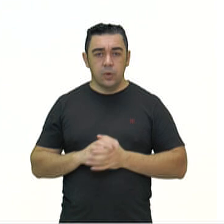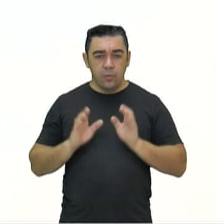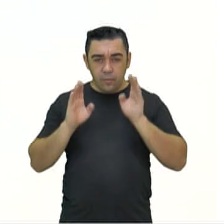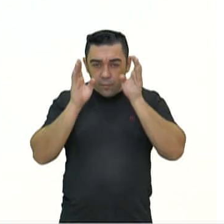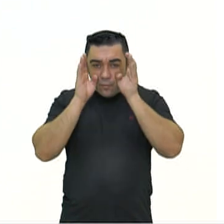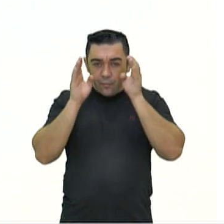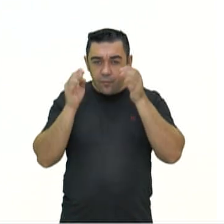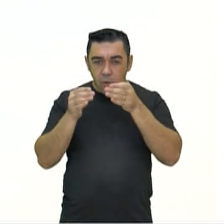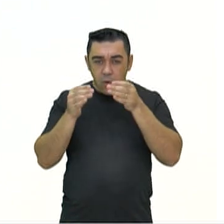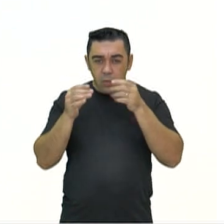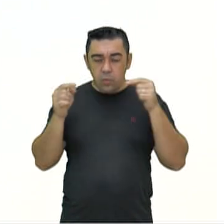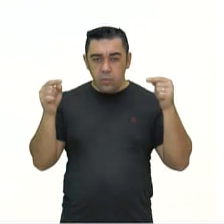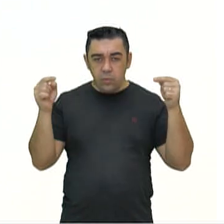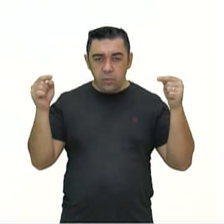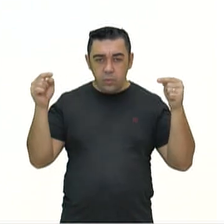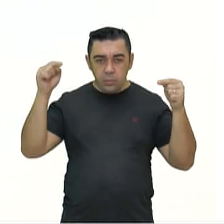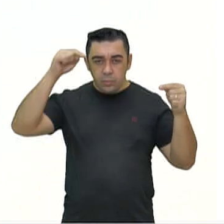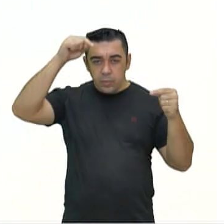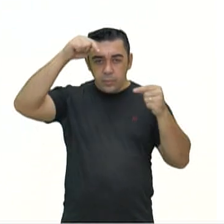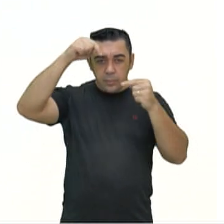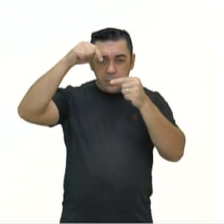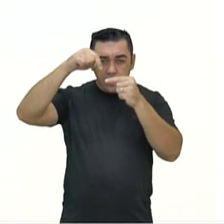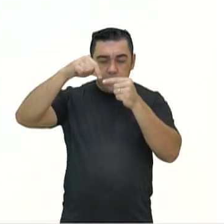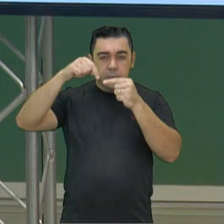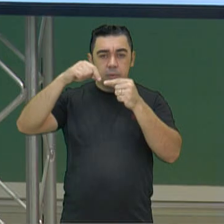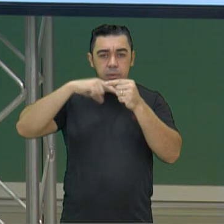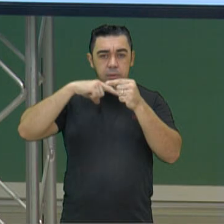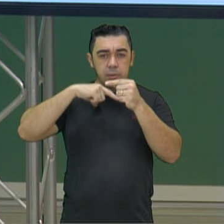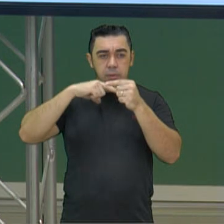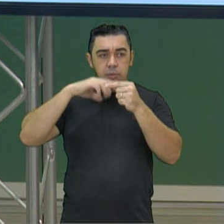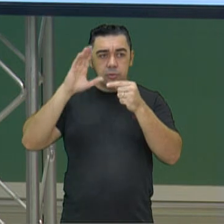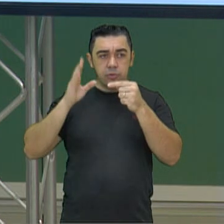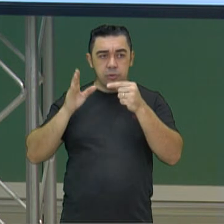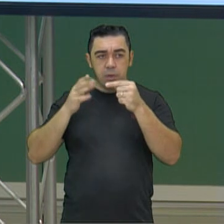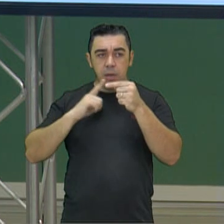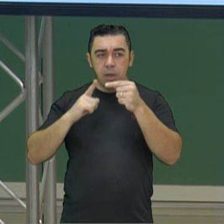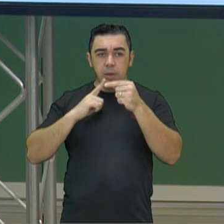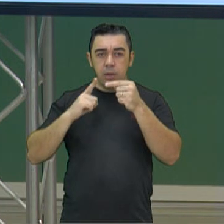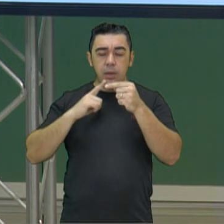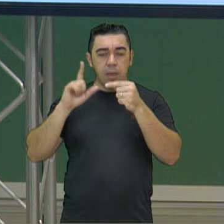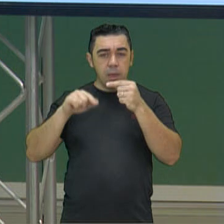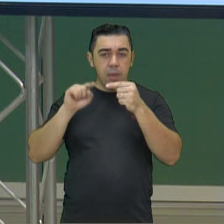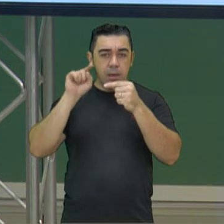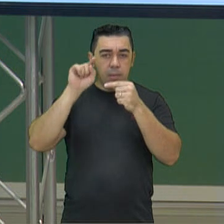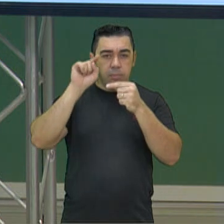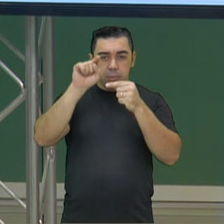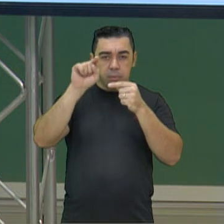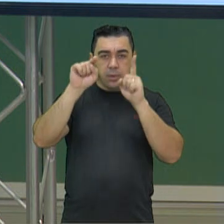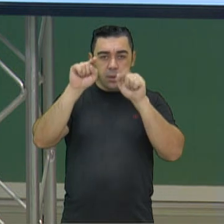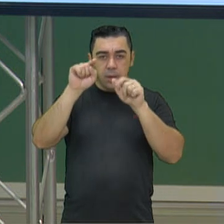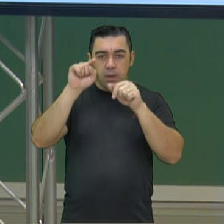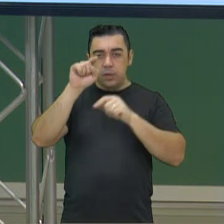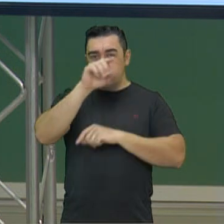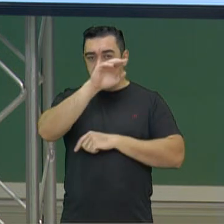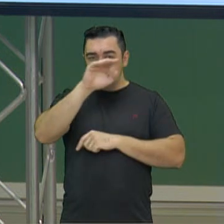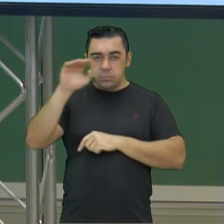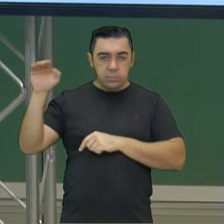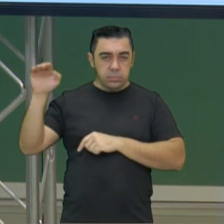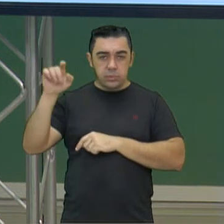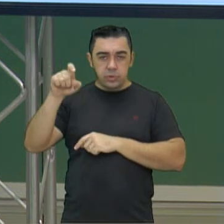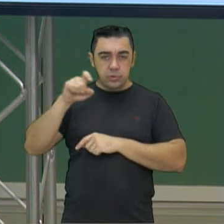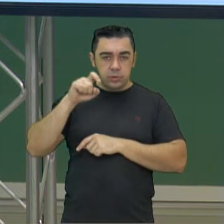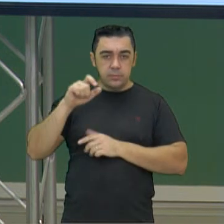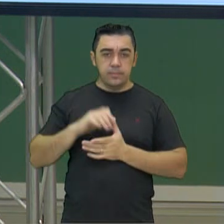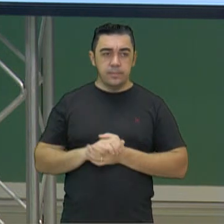foco até o centro. O foco foi dado no exercício que está sobre o eixo X. E